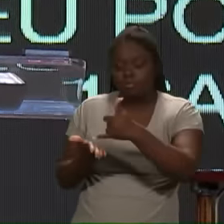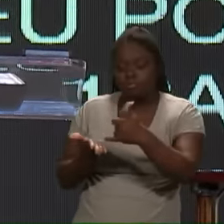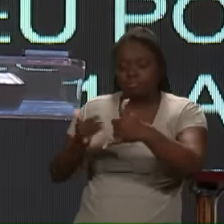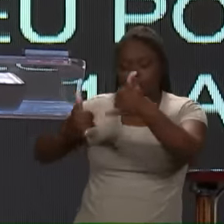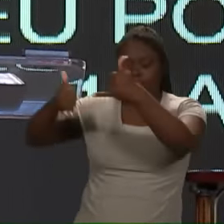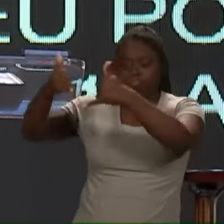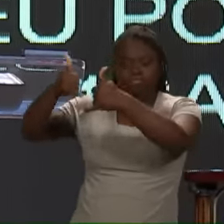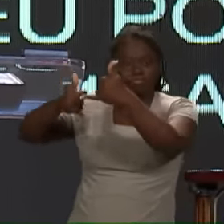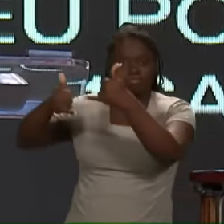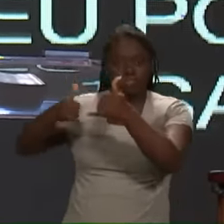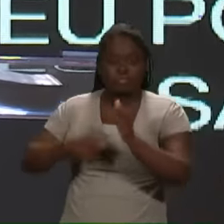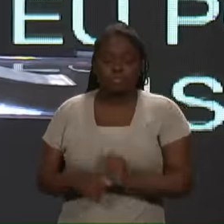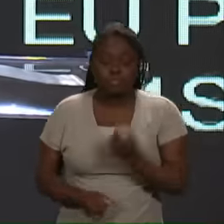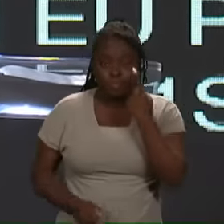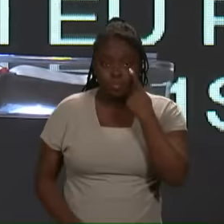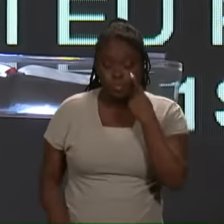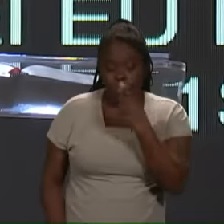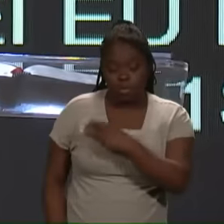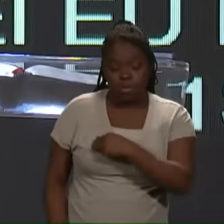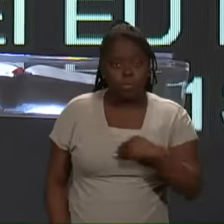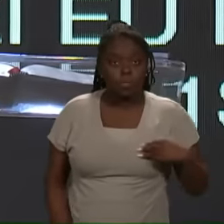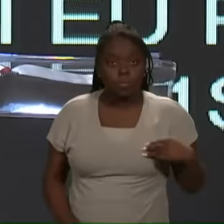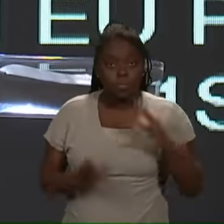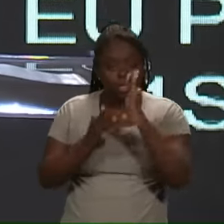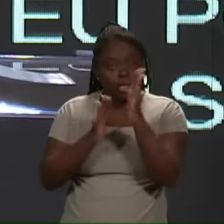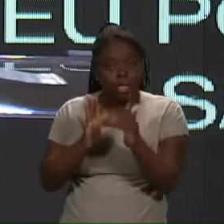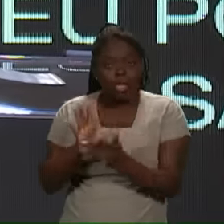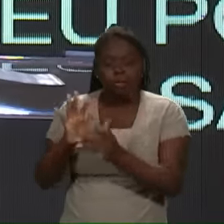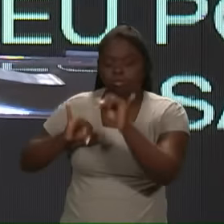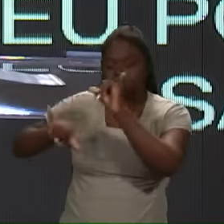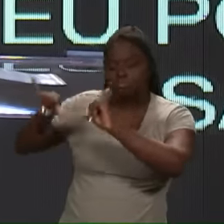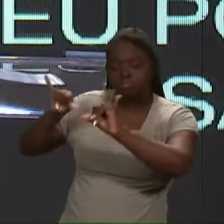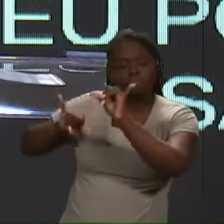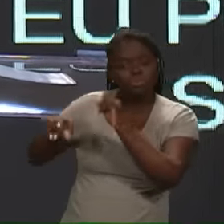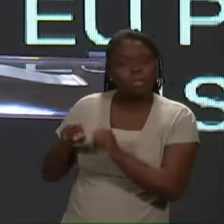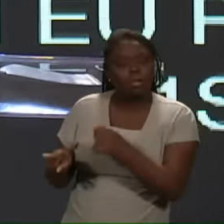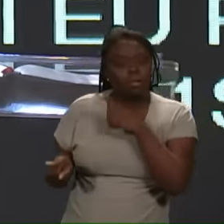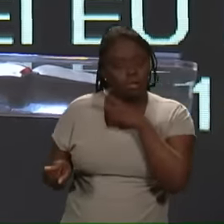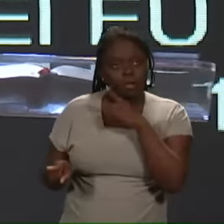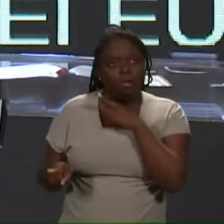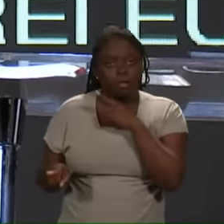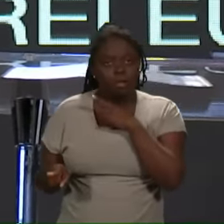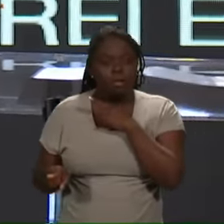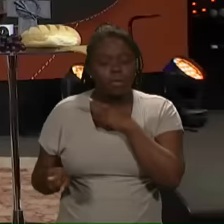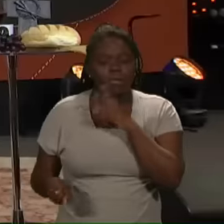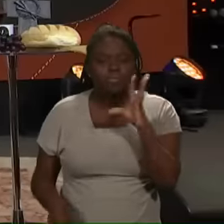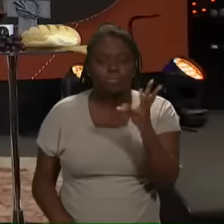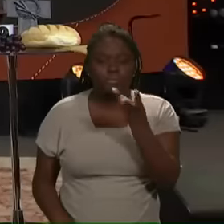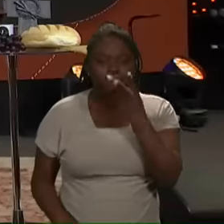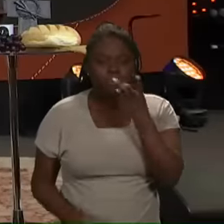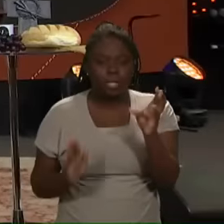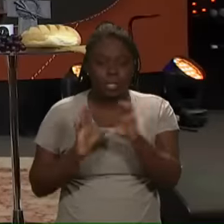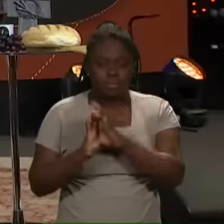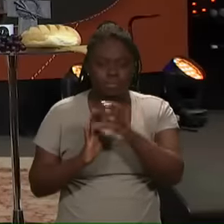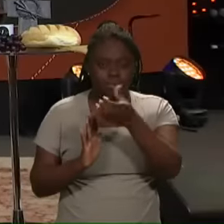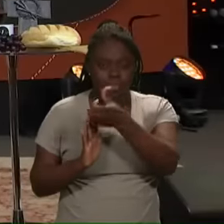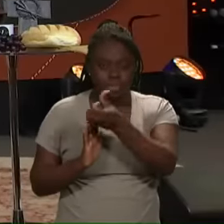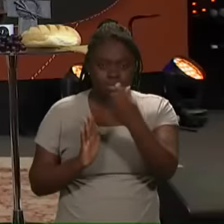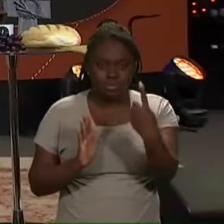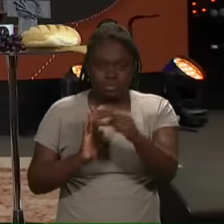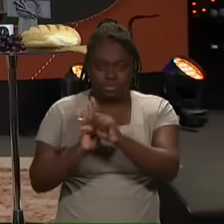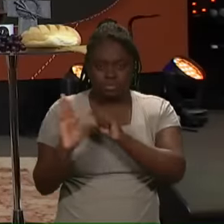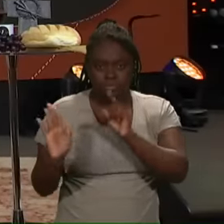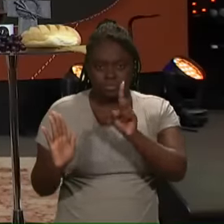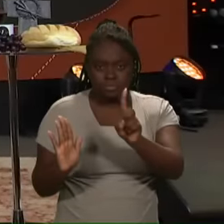Quando olhamos o ministério de Jesus, a unção que repousava sobre ele, Isaías capítulo 61, verso